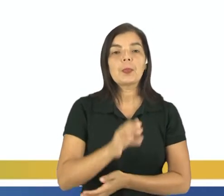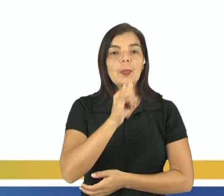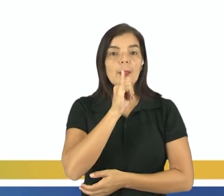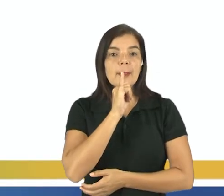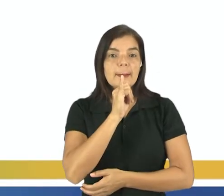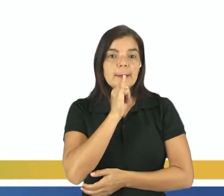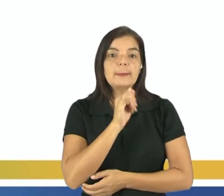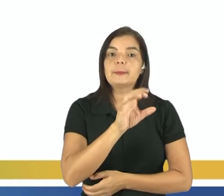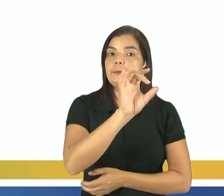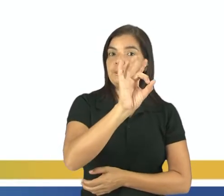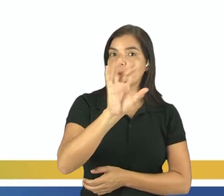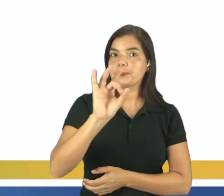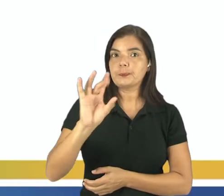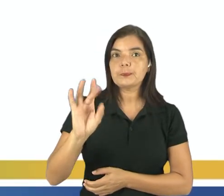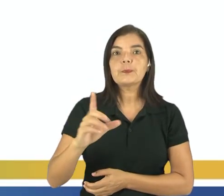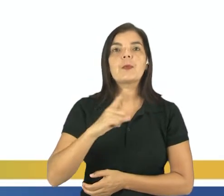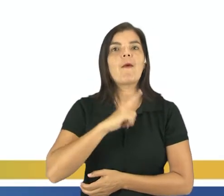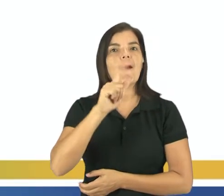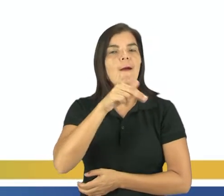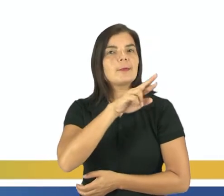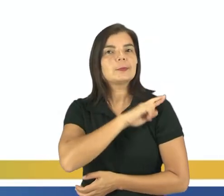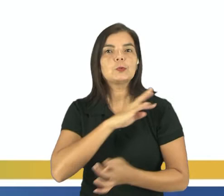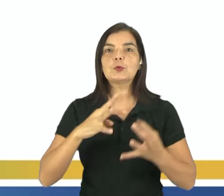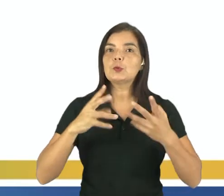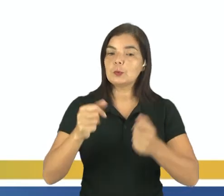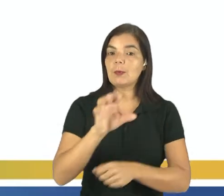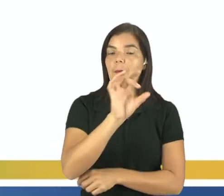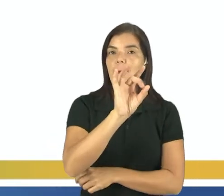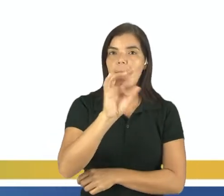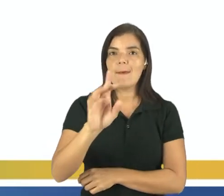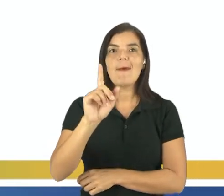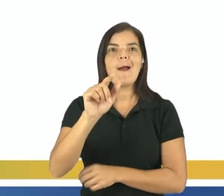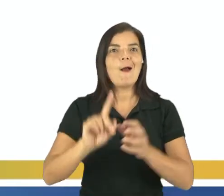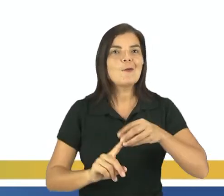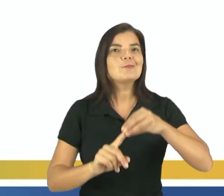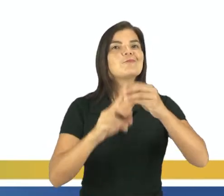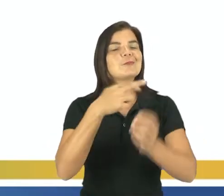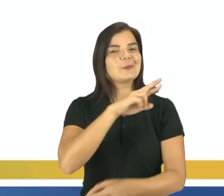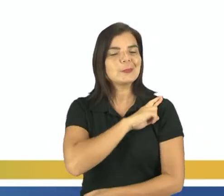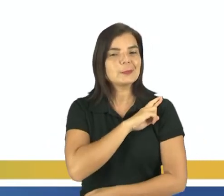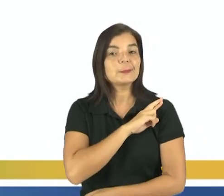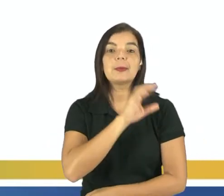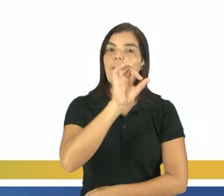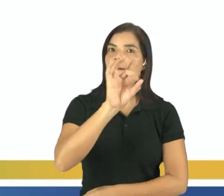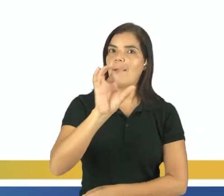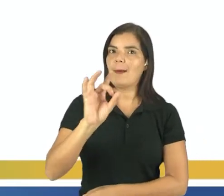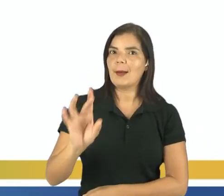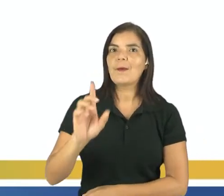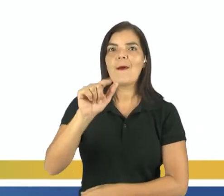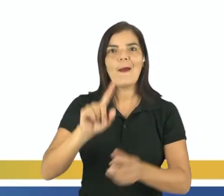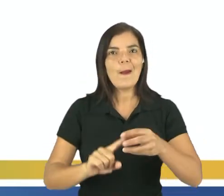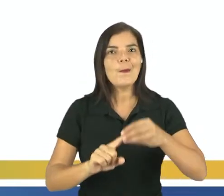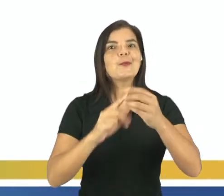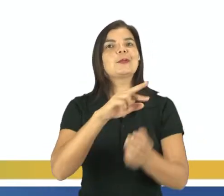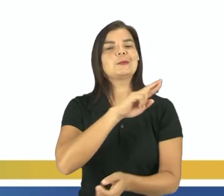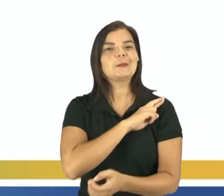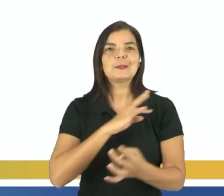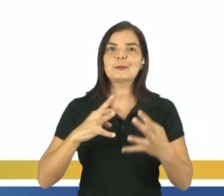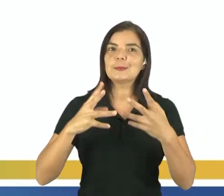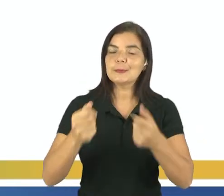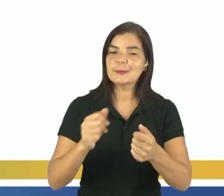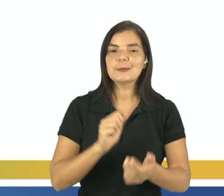exemplo, a gente tem assim: cada um é responsável por todos. Cada um é o único responsável. Cada um é o